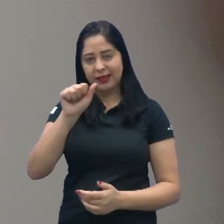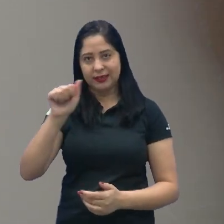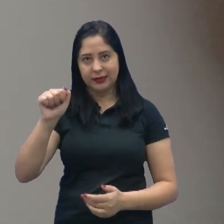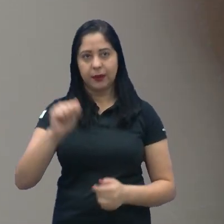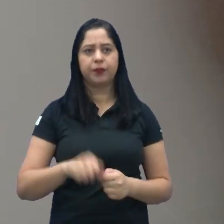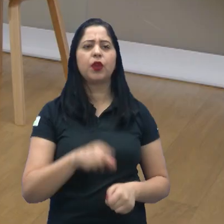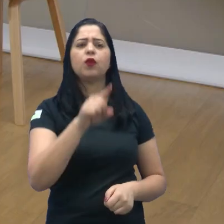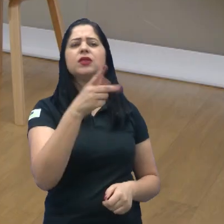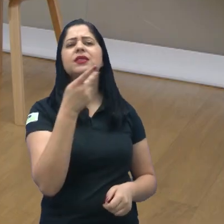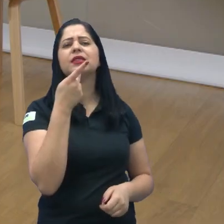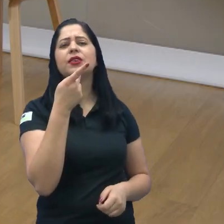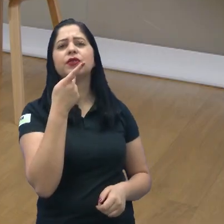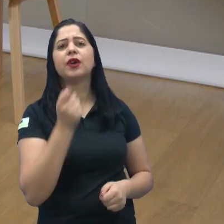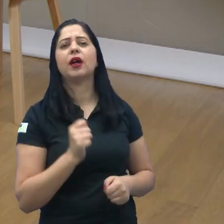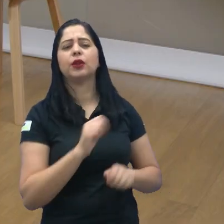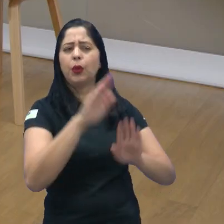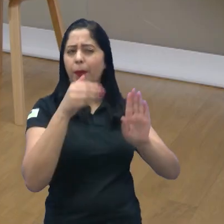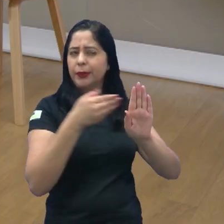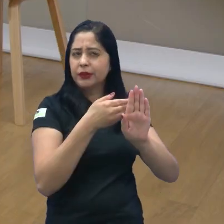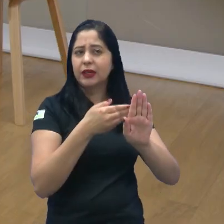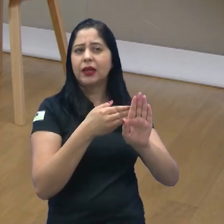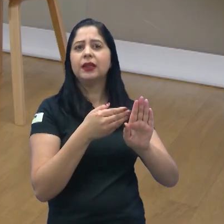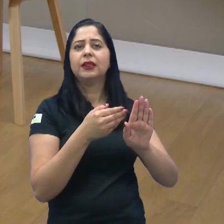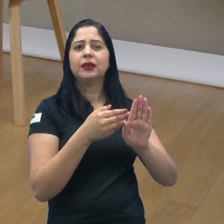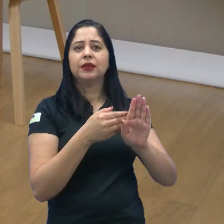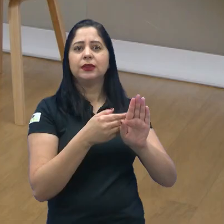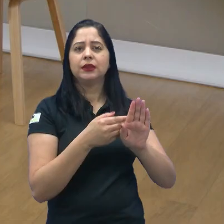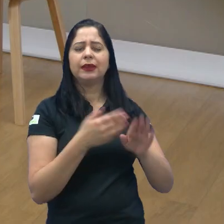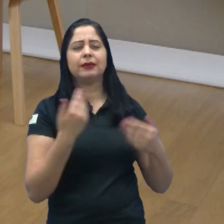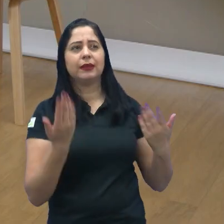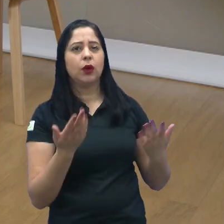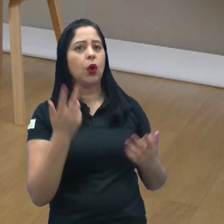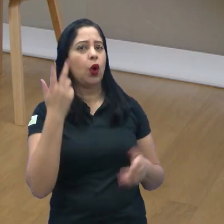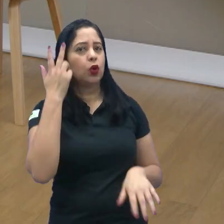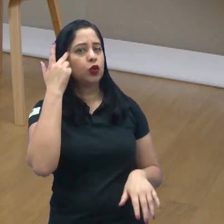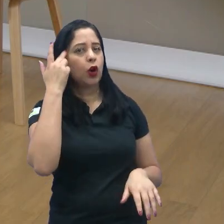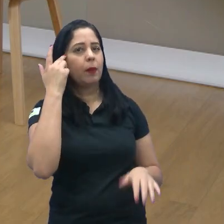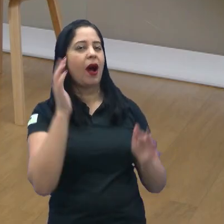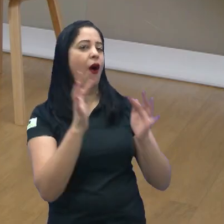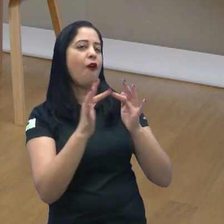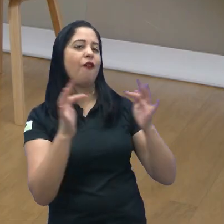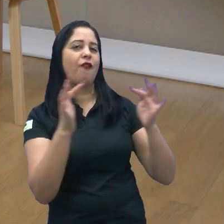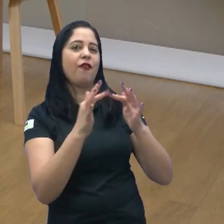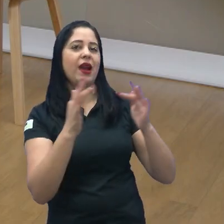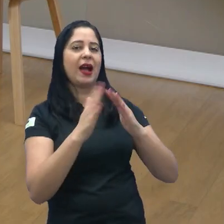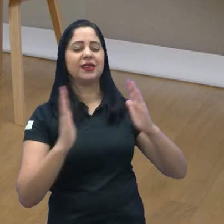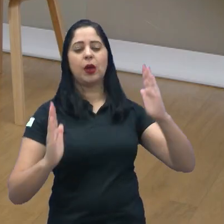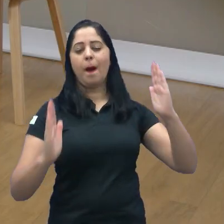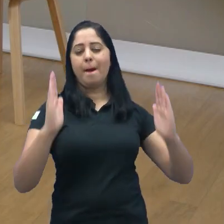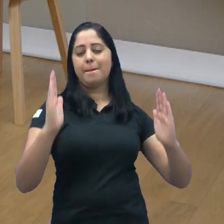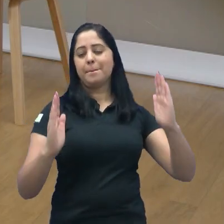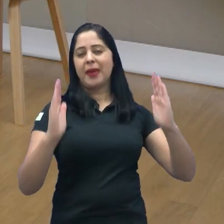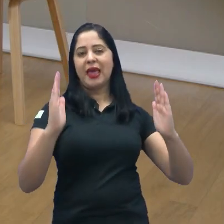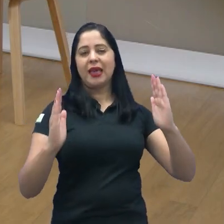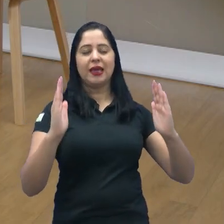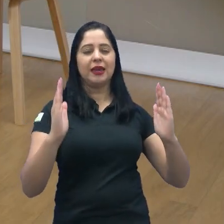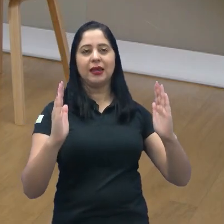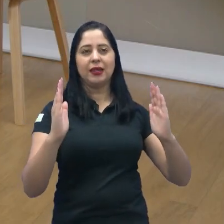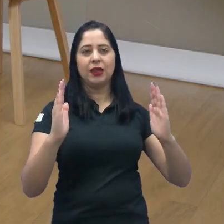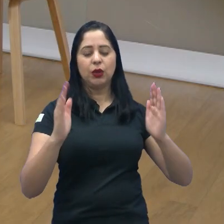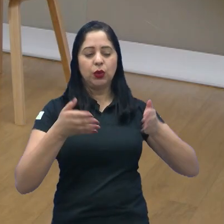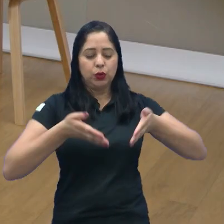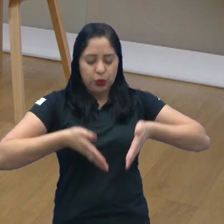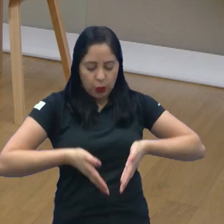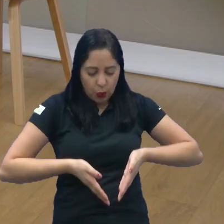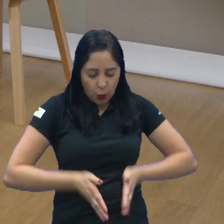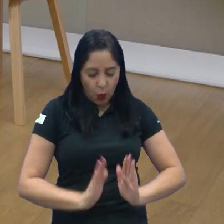no intervalo, nos bastidores, e você falou, geralmente a gente usa muito aquela expressão, né? O período do puerpério dura 40 dias, né?